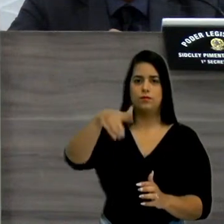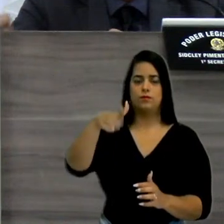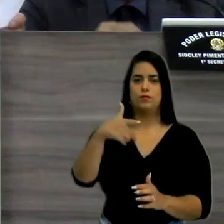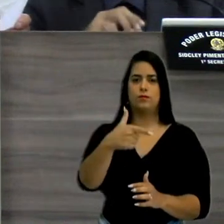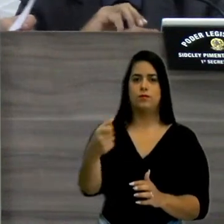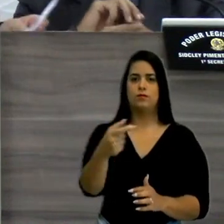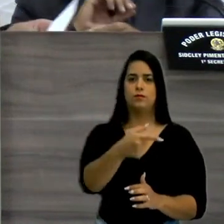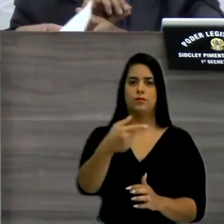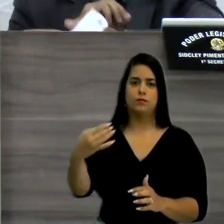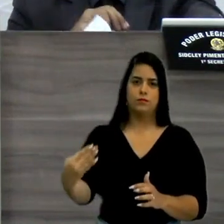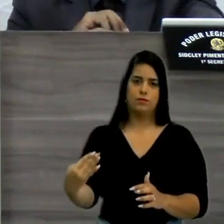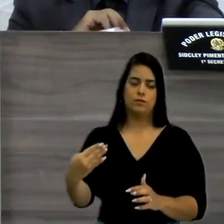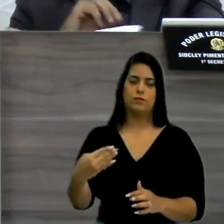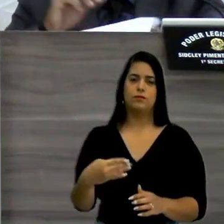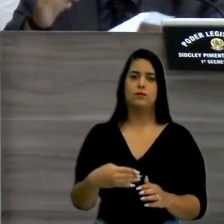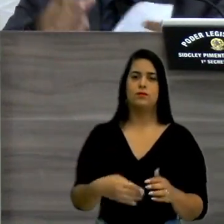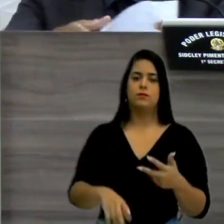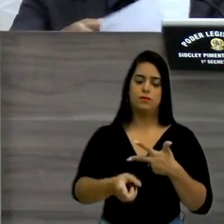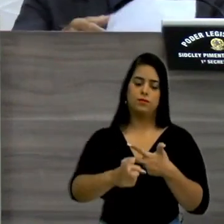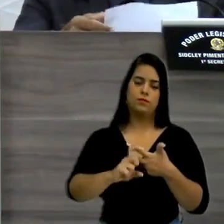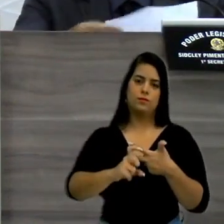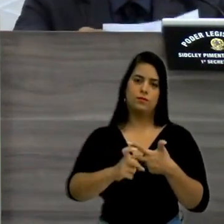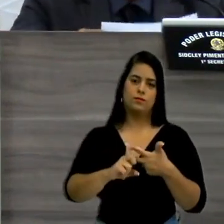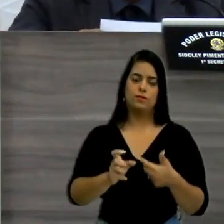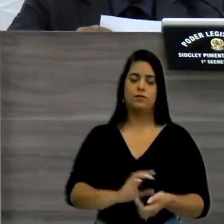67/2024. Do Poder Executivo.